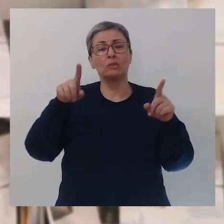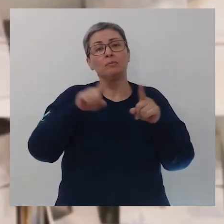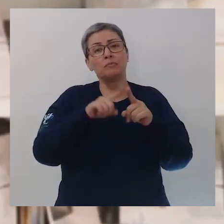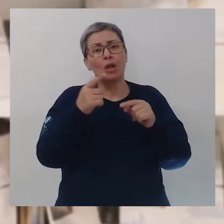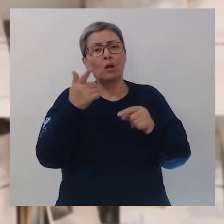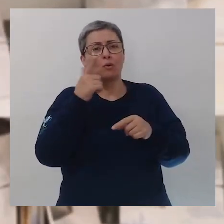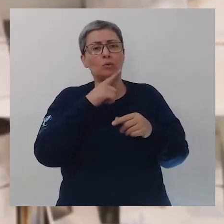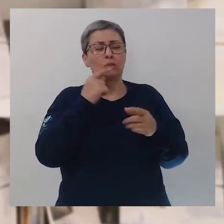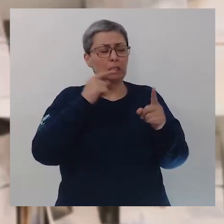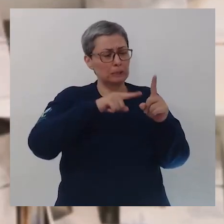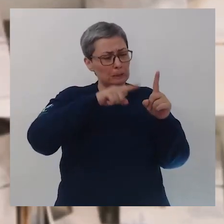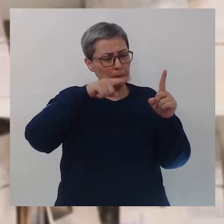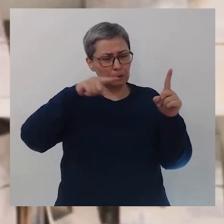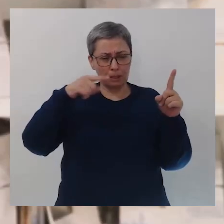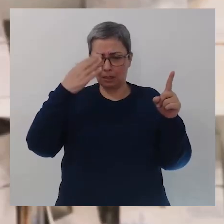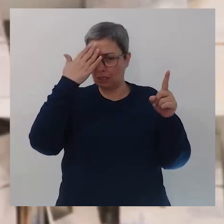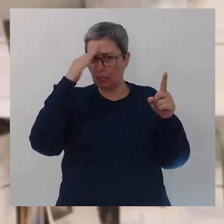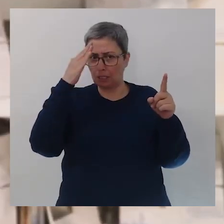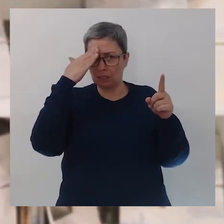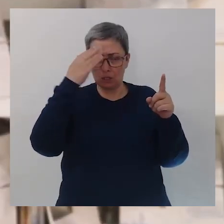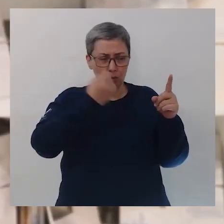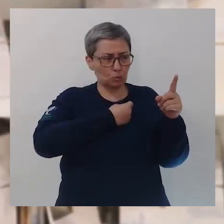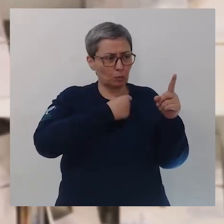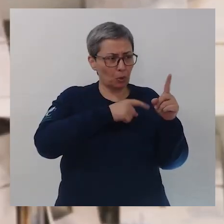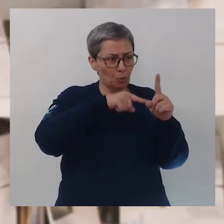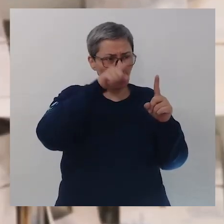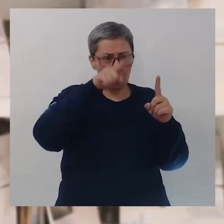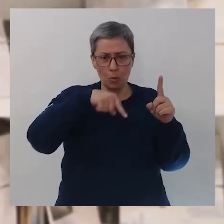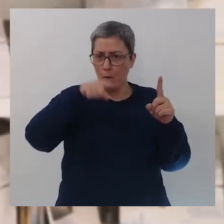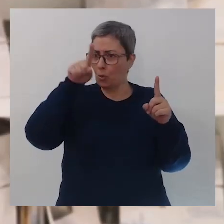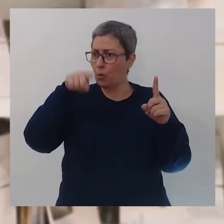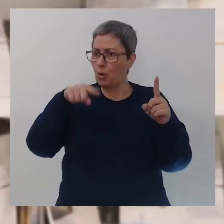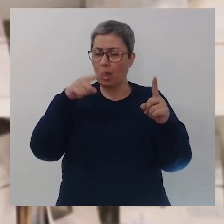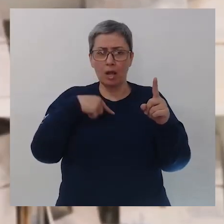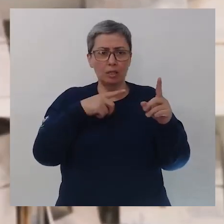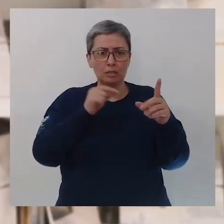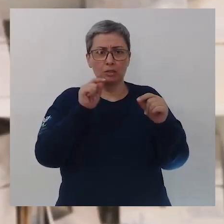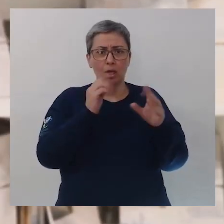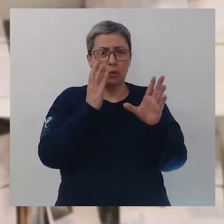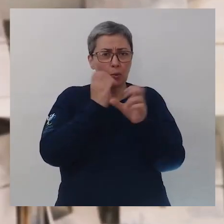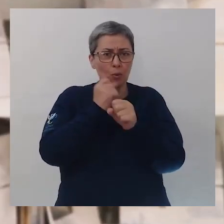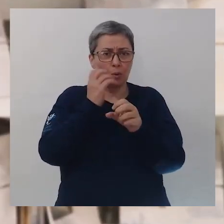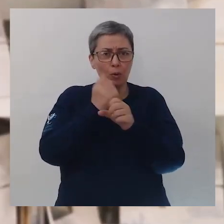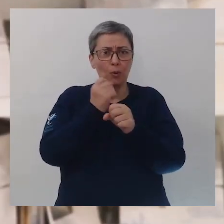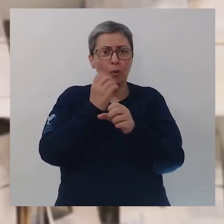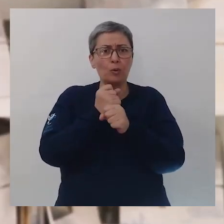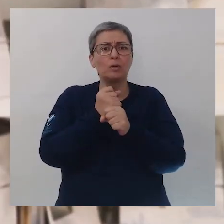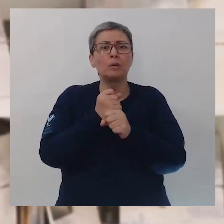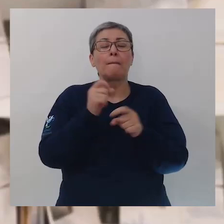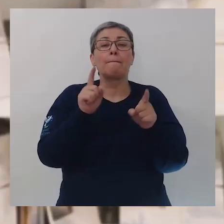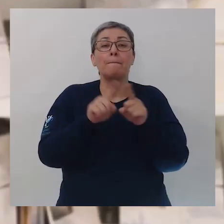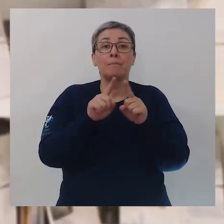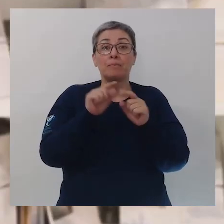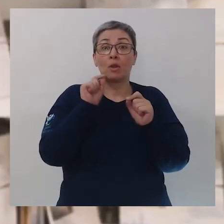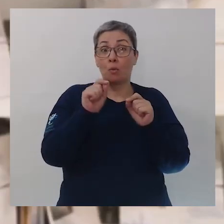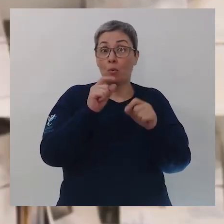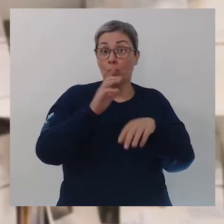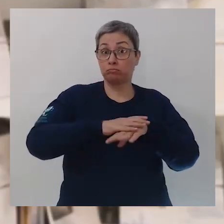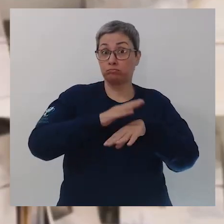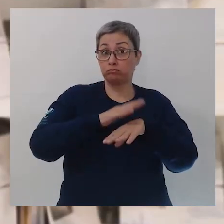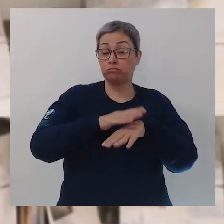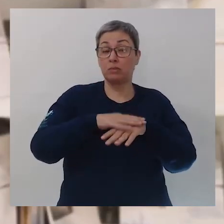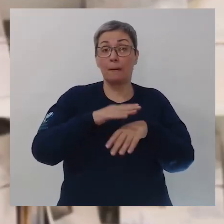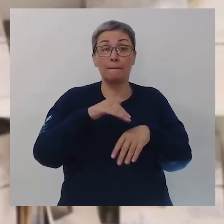A gente consegue interpretar os gráficos através destes números e dessa captação, né, de dados. Uma